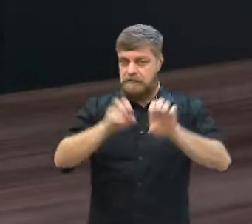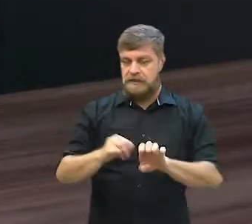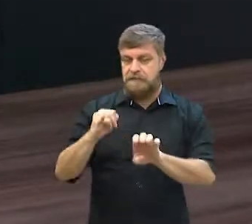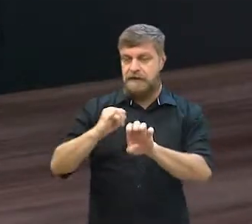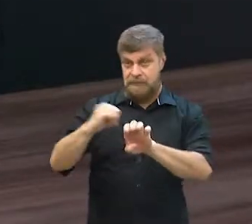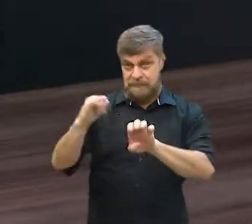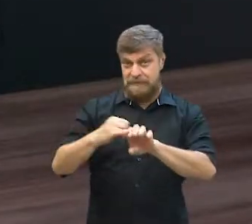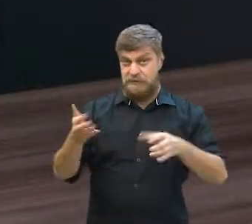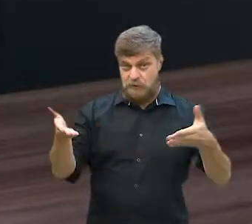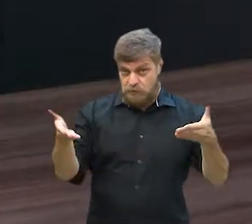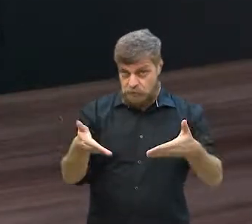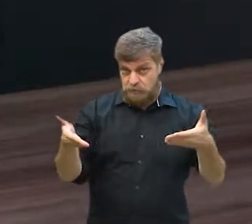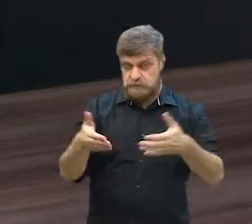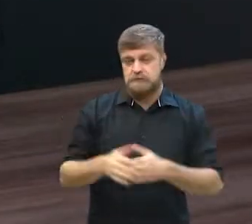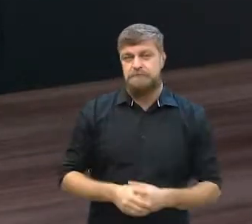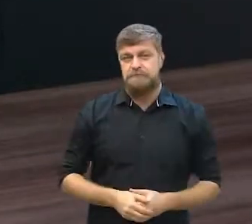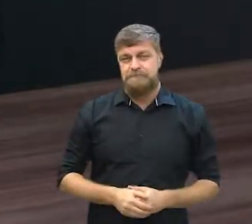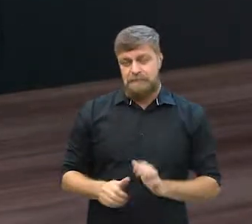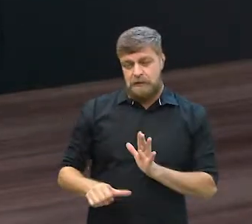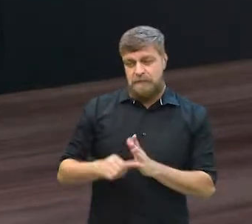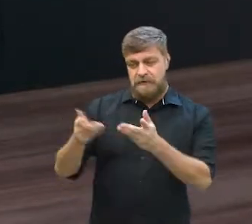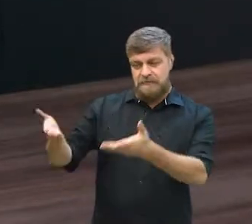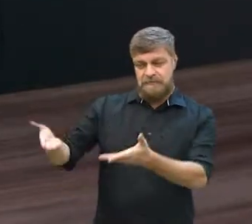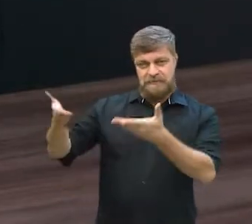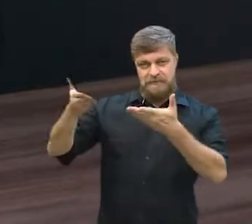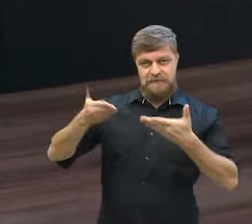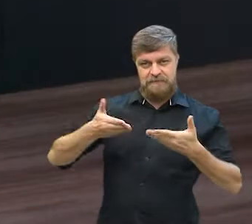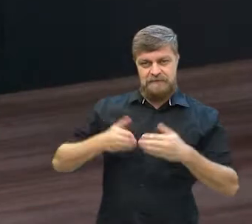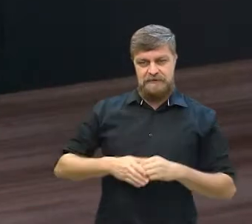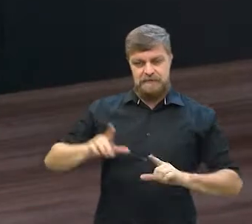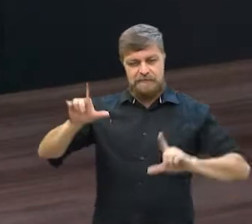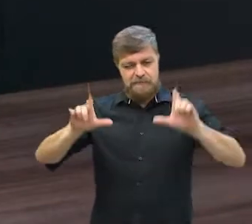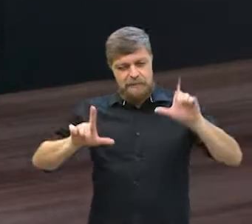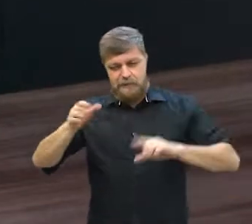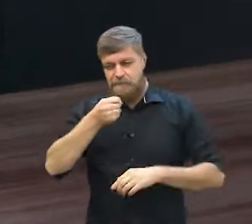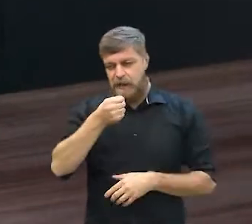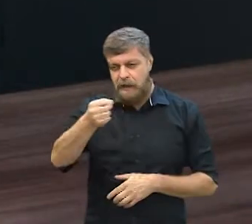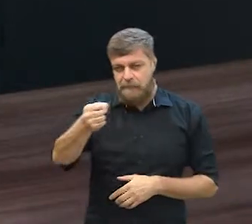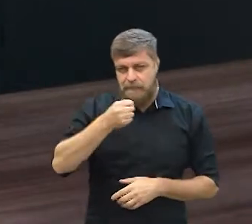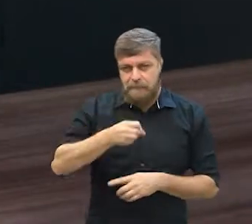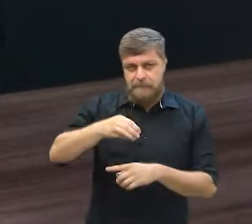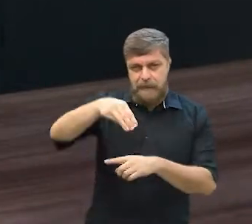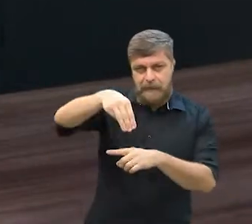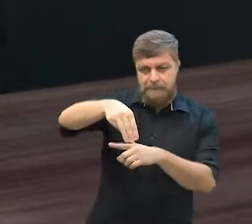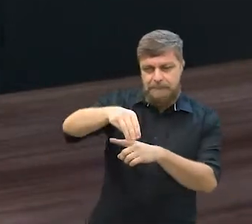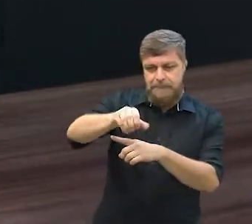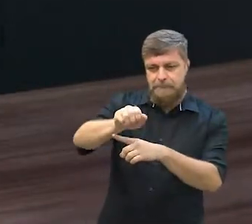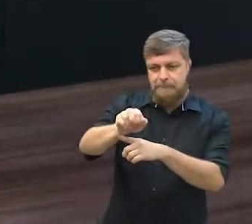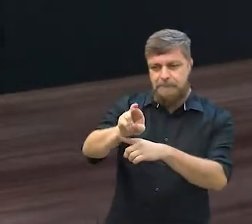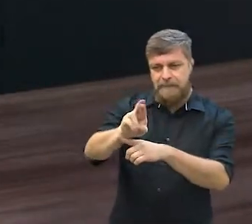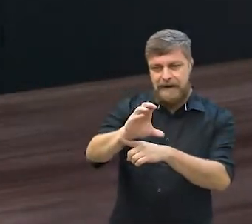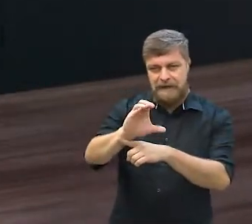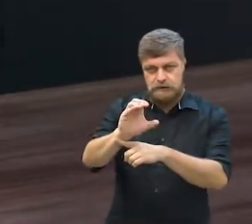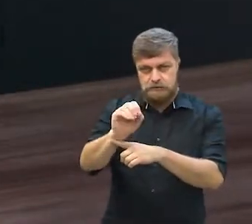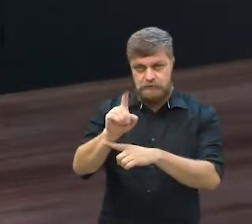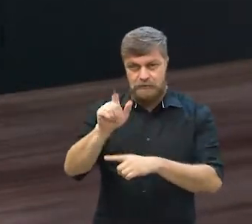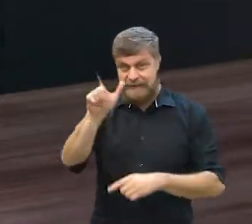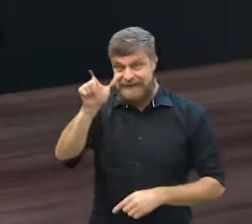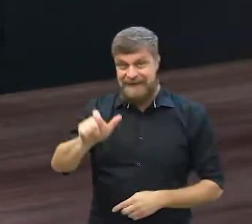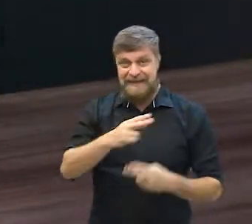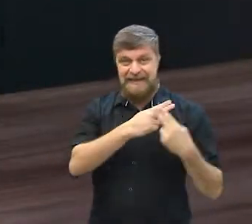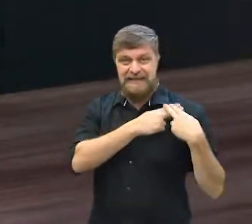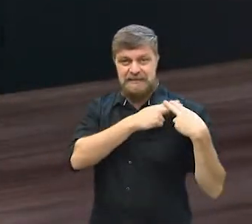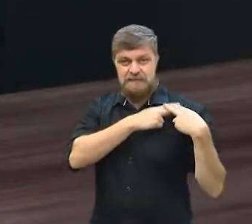Ser Empreendedor de hoje e o nosso primeiro convidado neste bloco é o Márcio Lima, que é